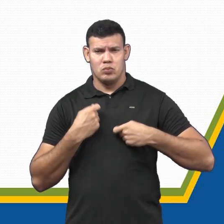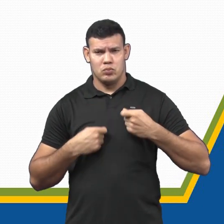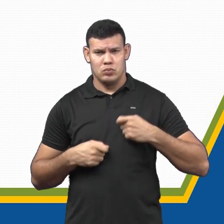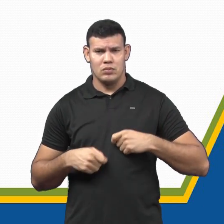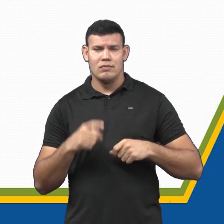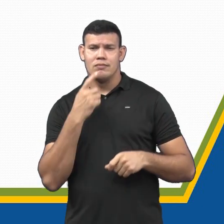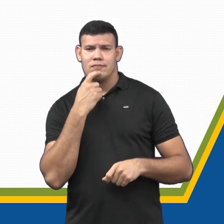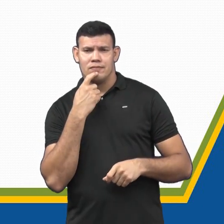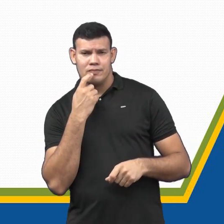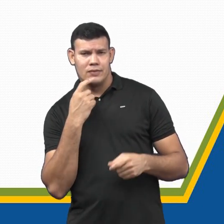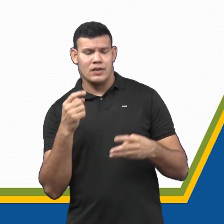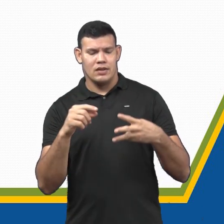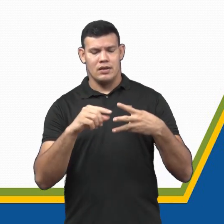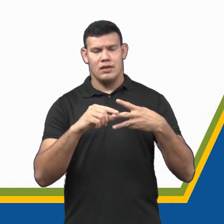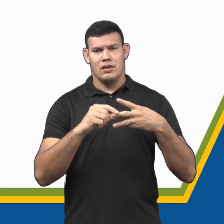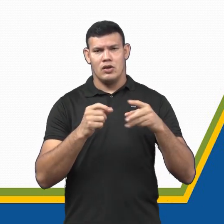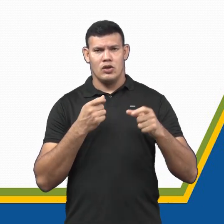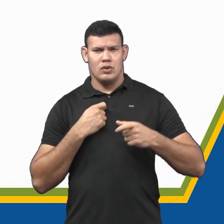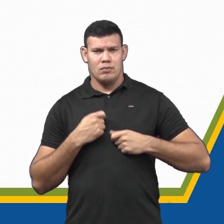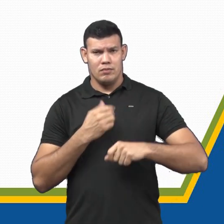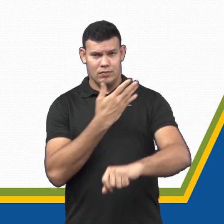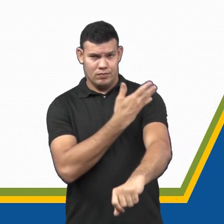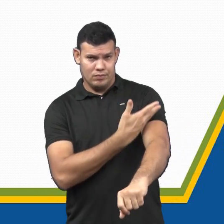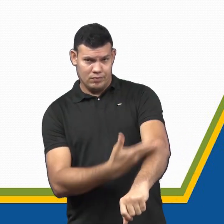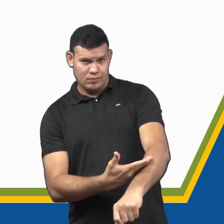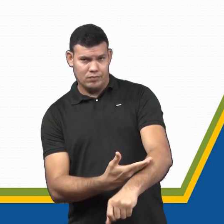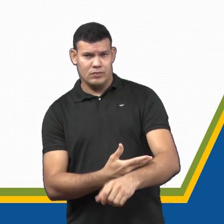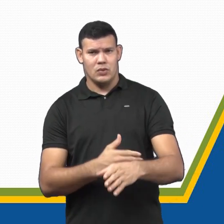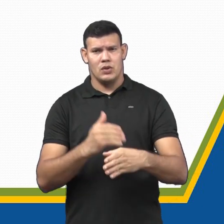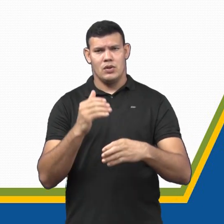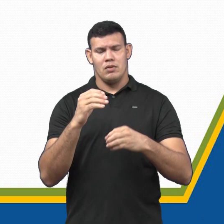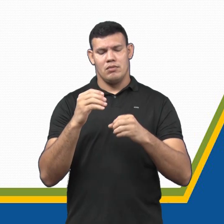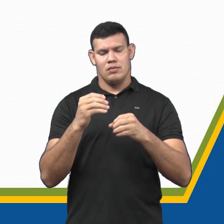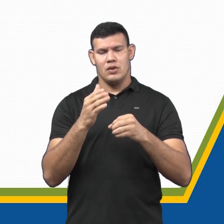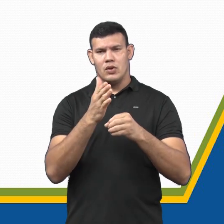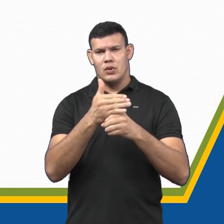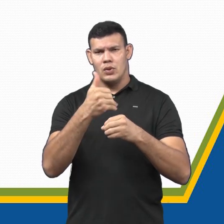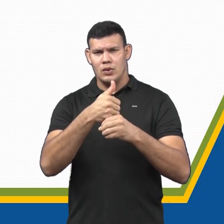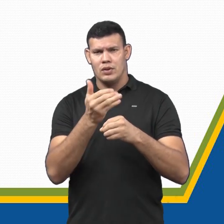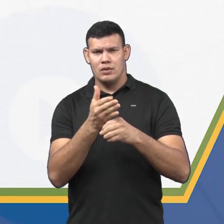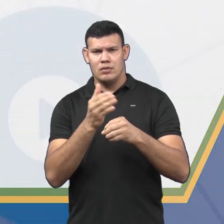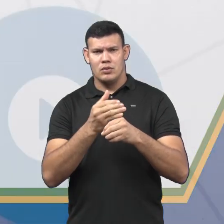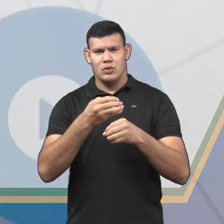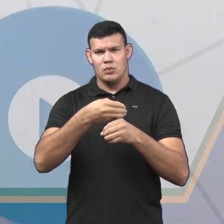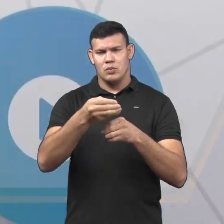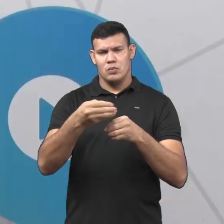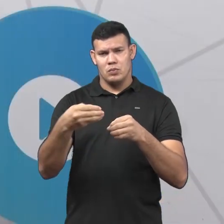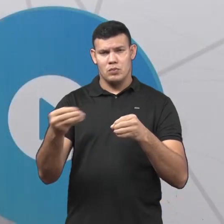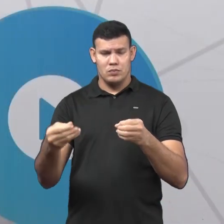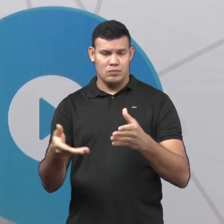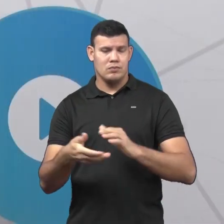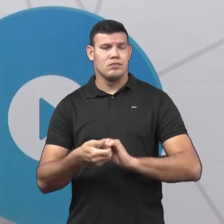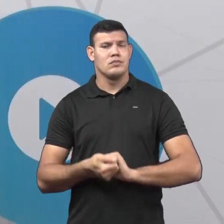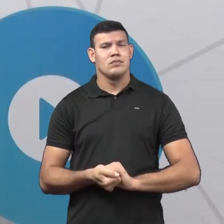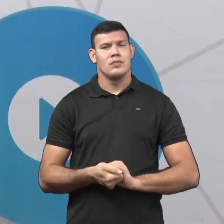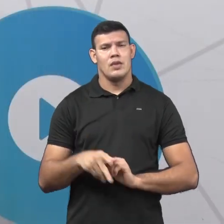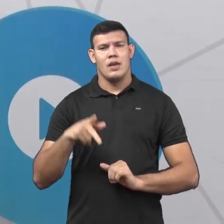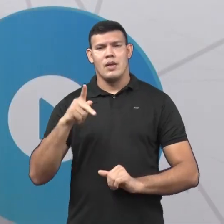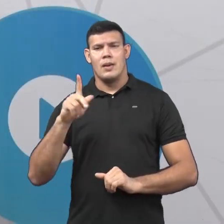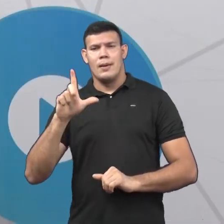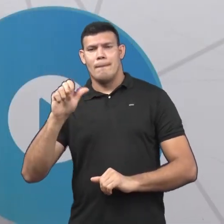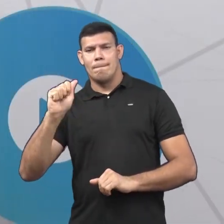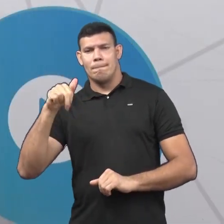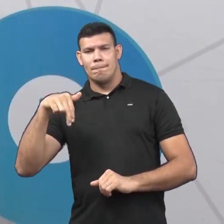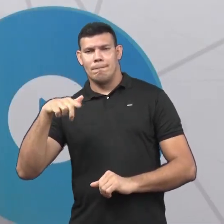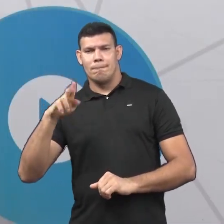brancos e as plaquetas. Mais na frente nós vamos falar um pouquinho sobre cada uma dessas estruturas celulares. Começando